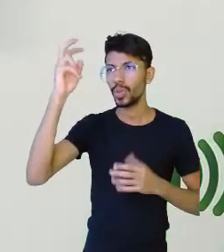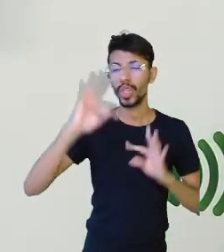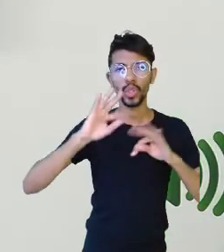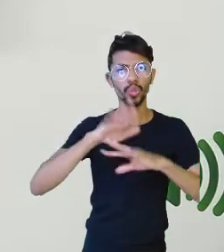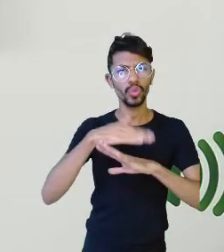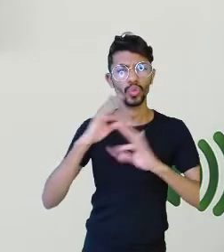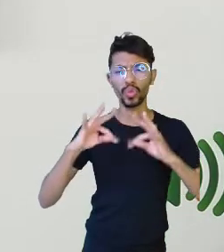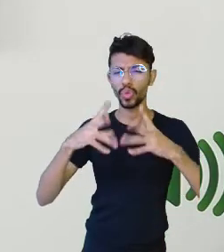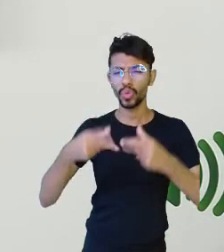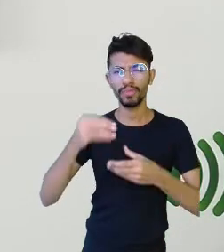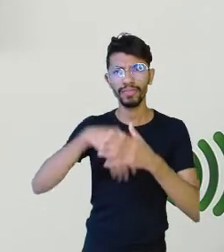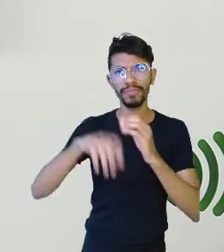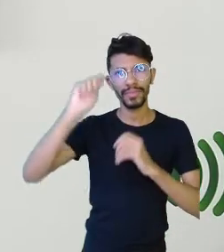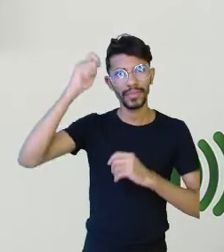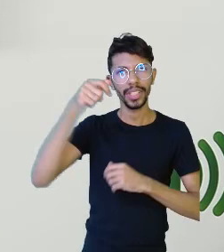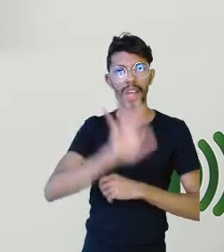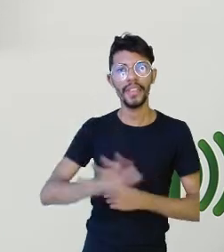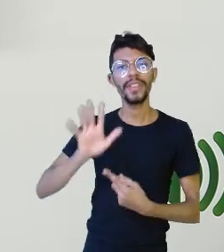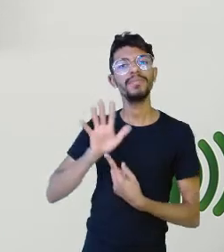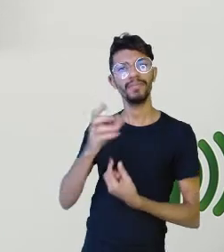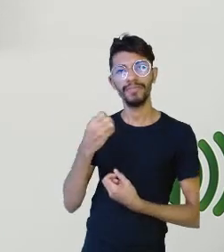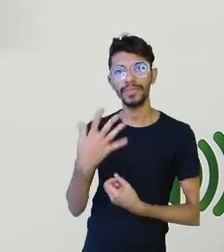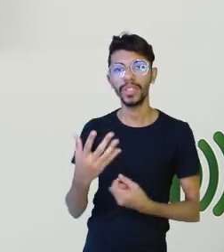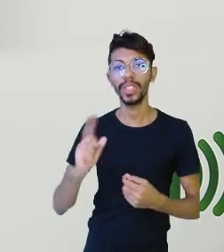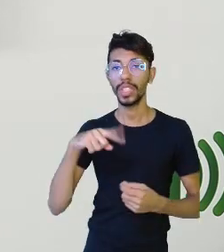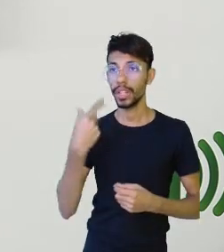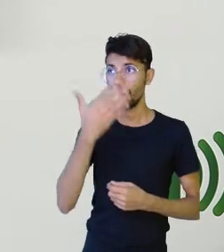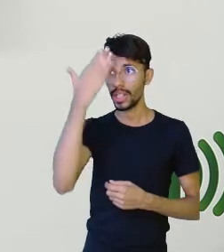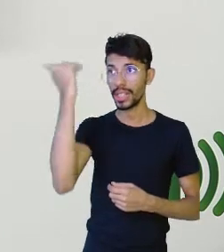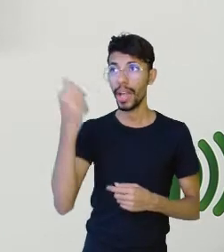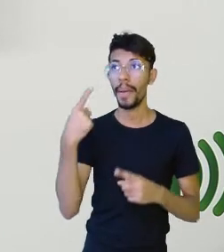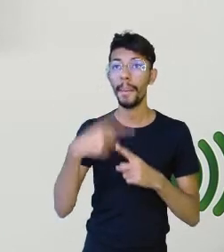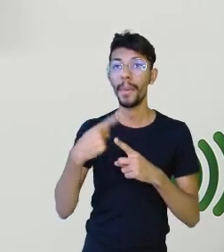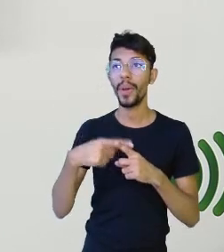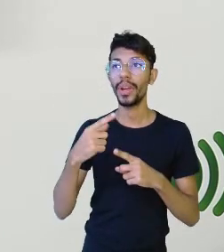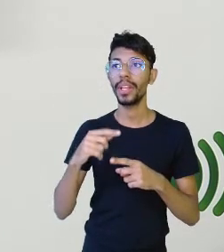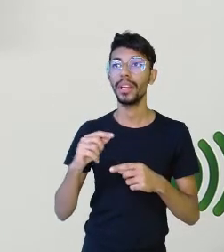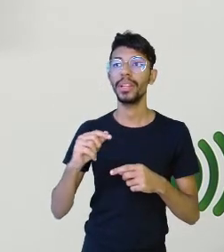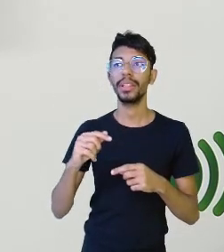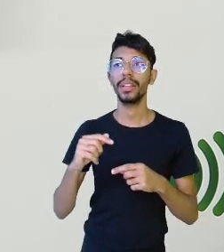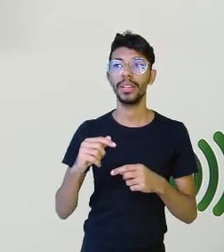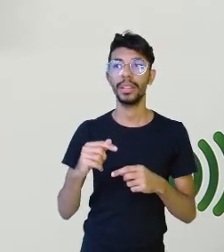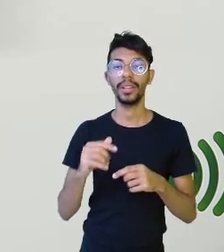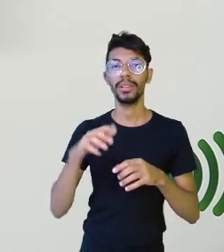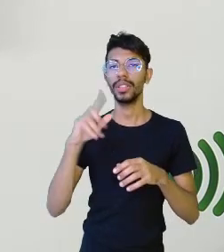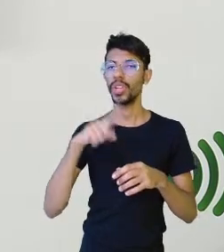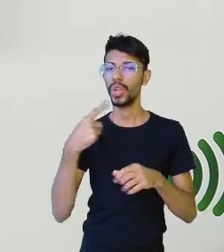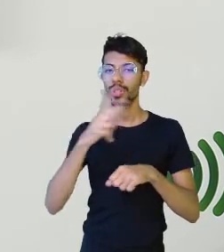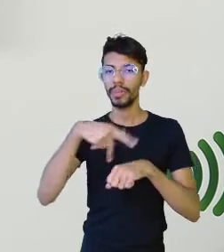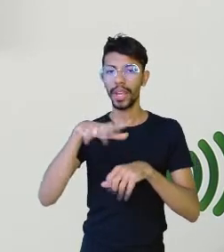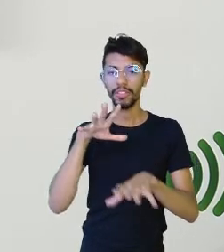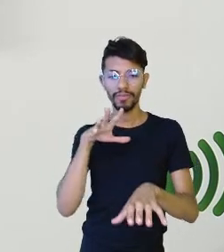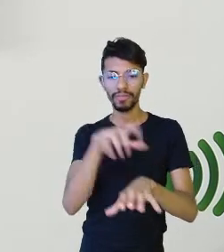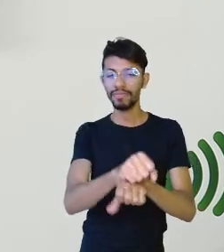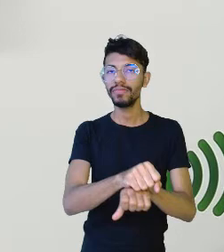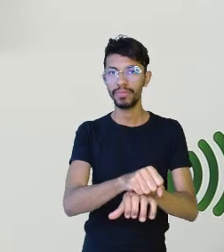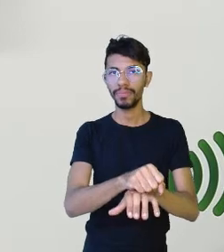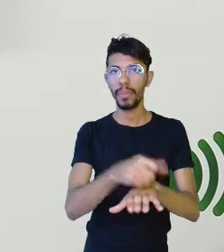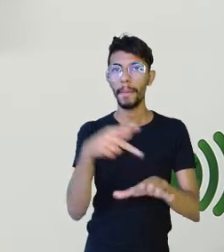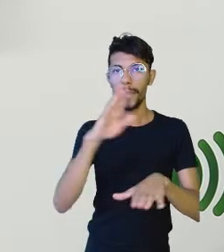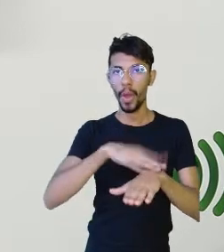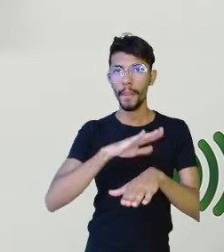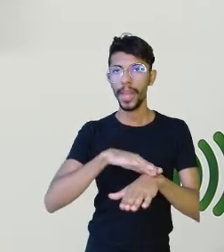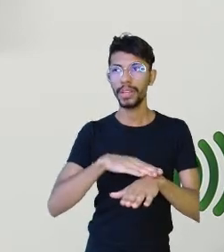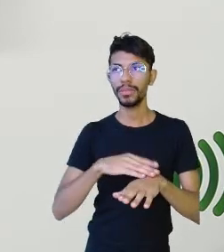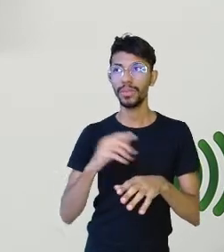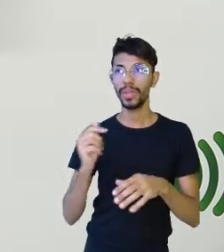tem de trazer de bom. E a gente sabe muito bem disso, porque o nosso país foi colonizado também. Quando ele foi colonizado, os africanos vieram para